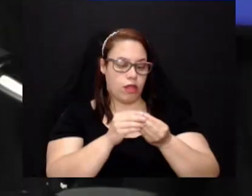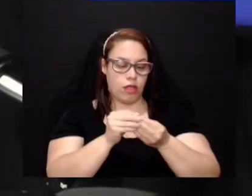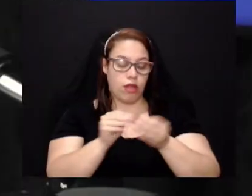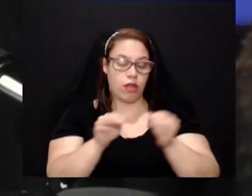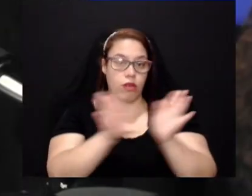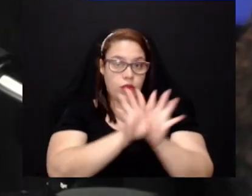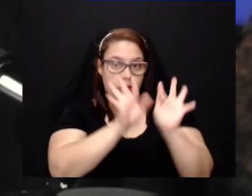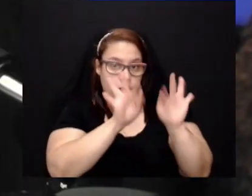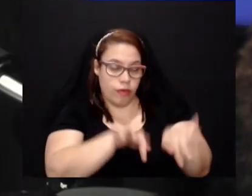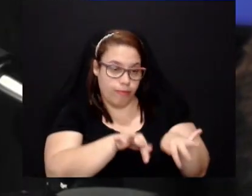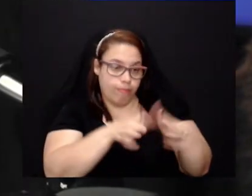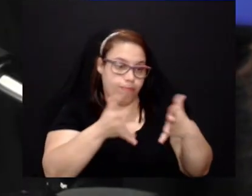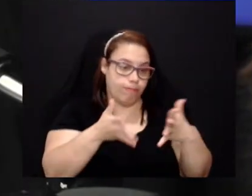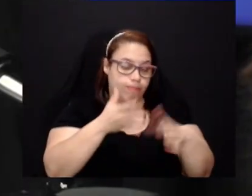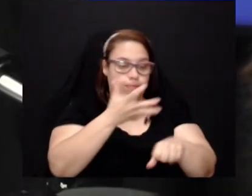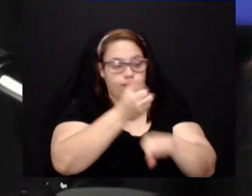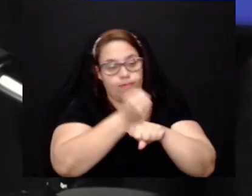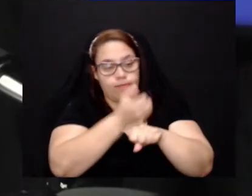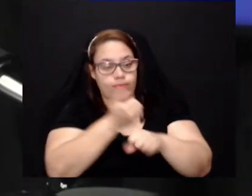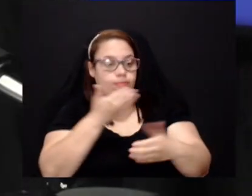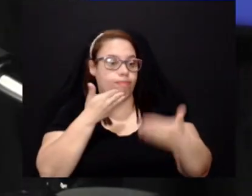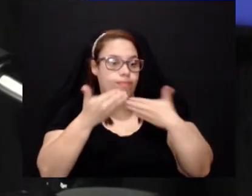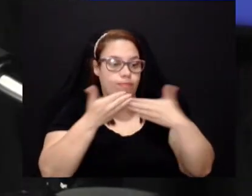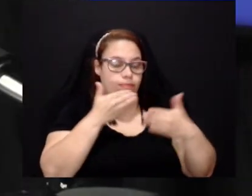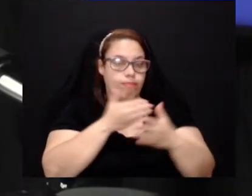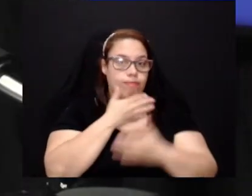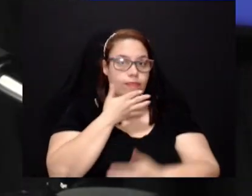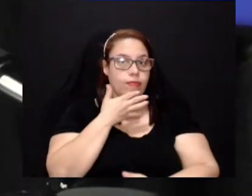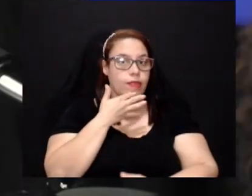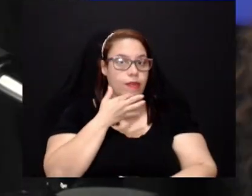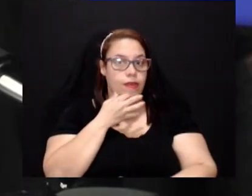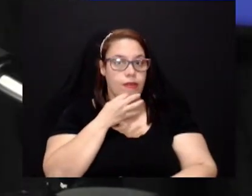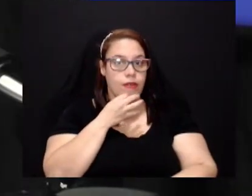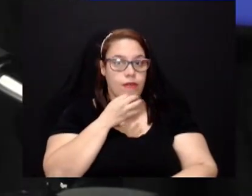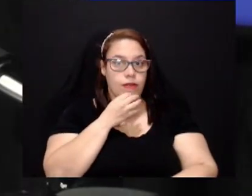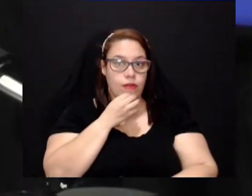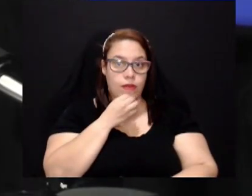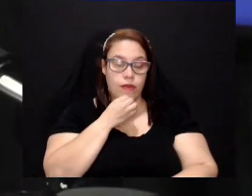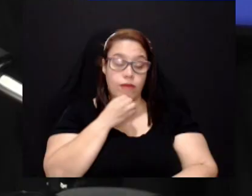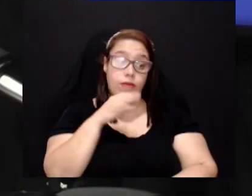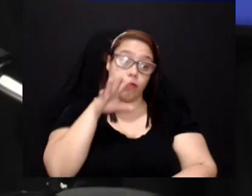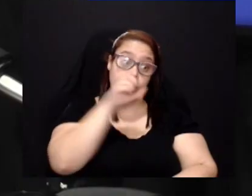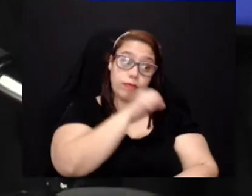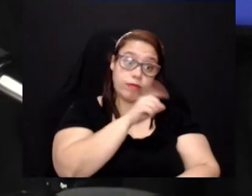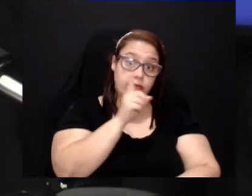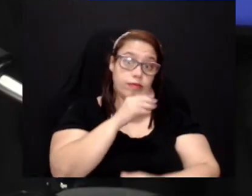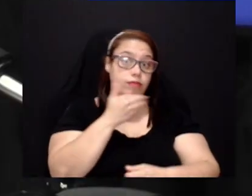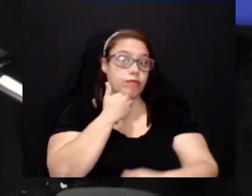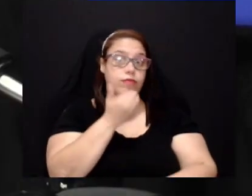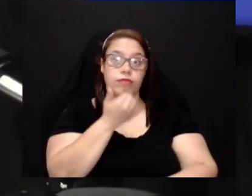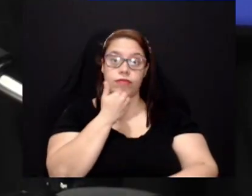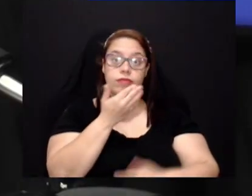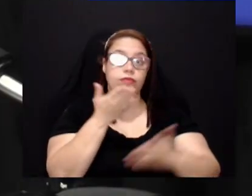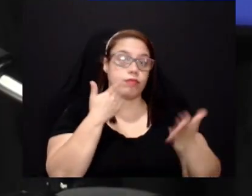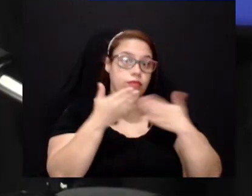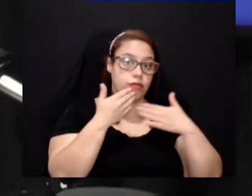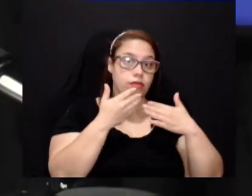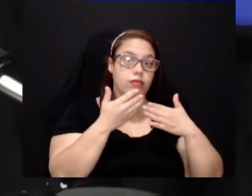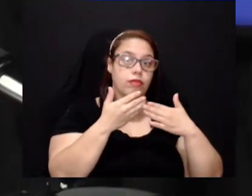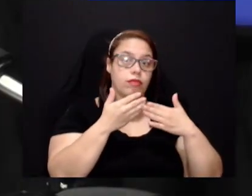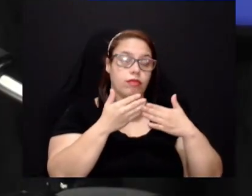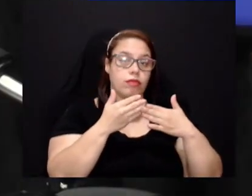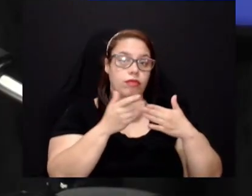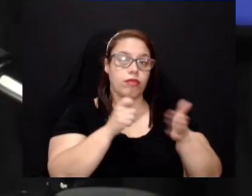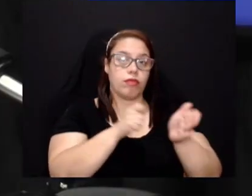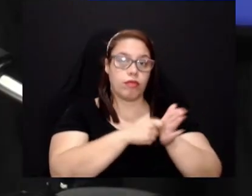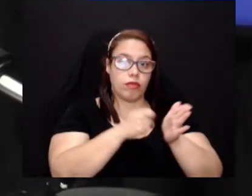do nosso bate-papo, né? O tempo voa, né? Não vai dar tempo da gente comentar, mas eu faço questão de